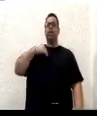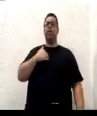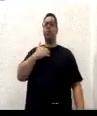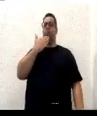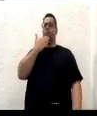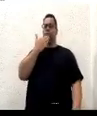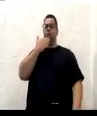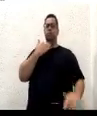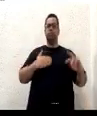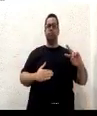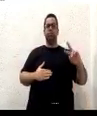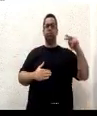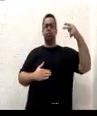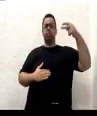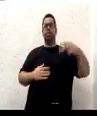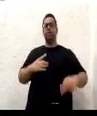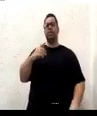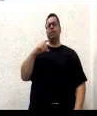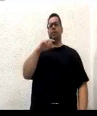menos aí uns